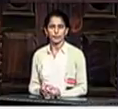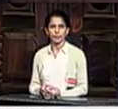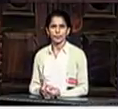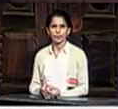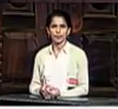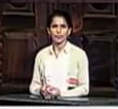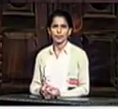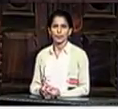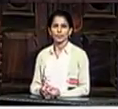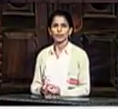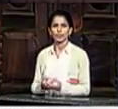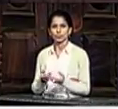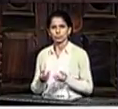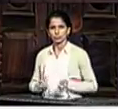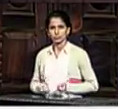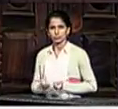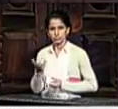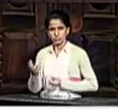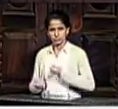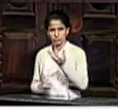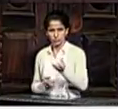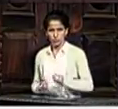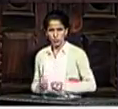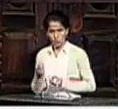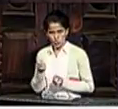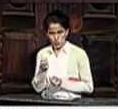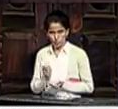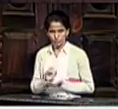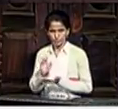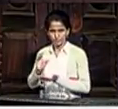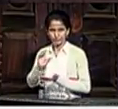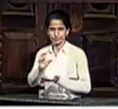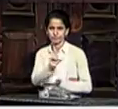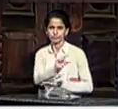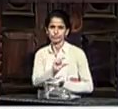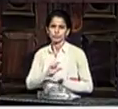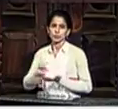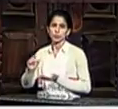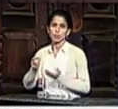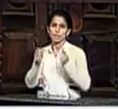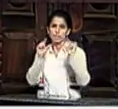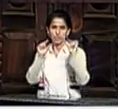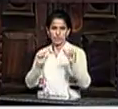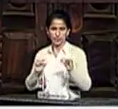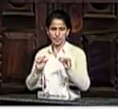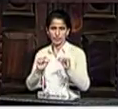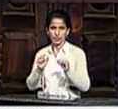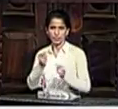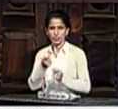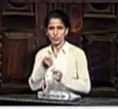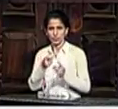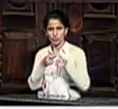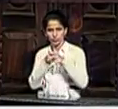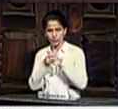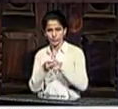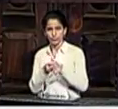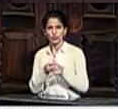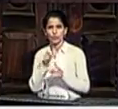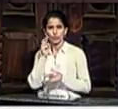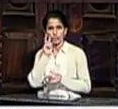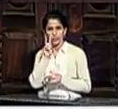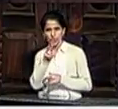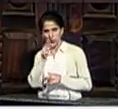das pequenas despesas. Quando aqui eu vi várias pessoas